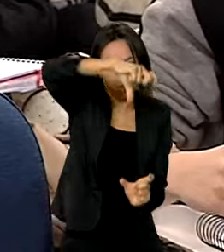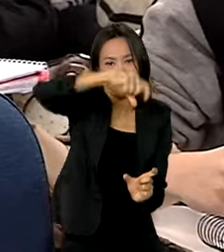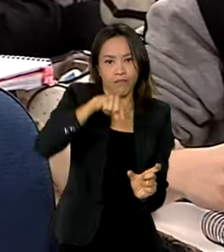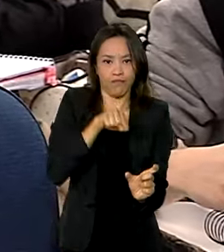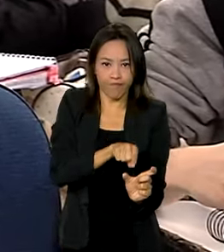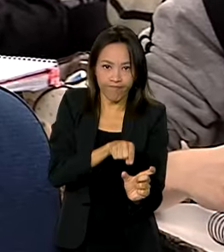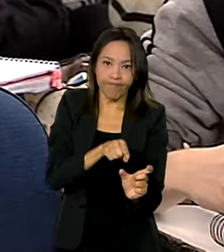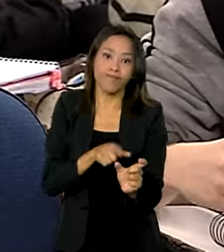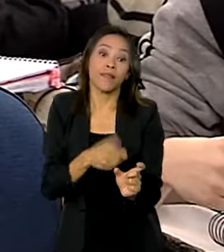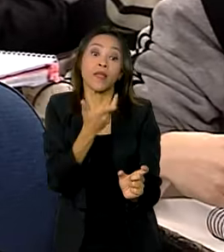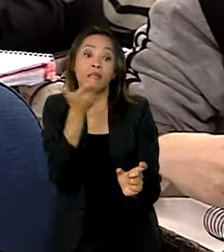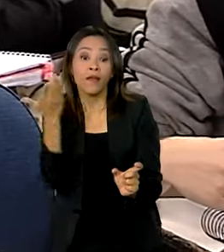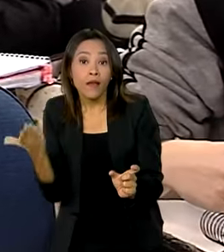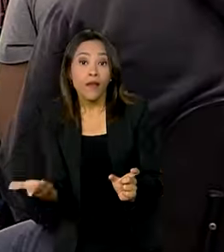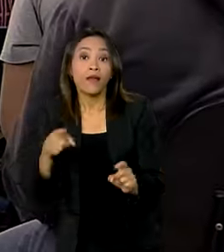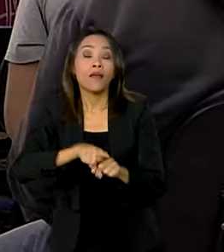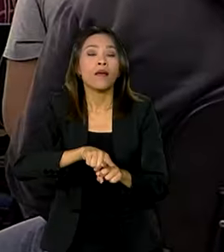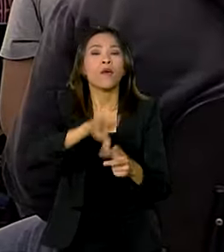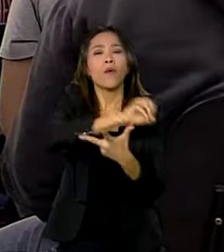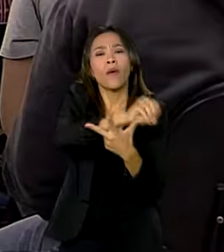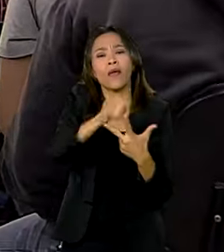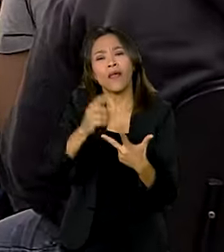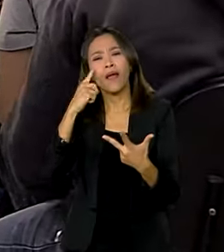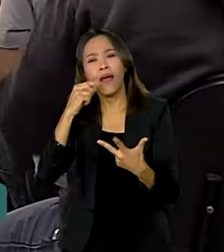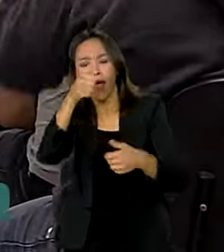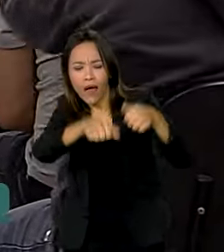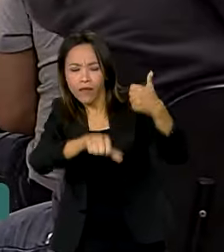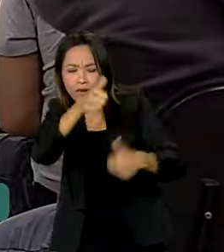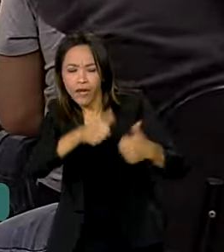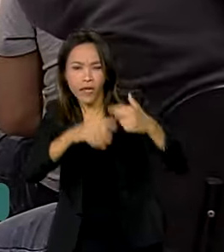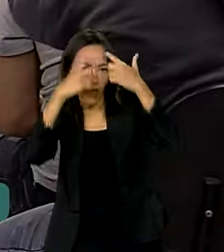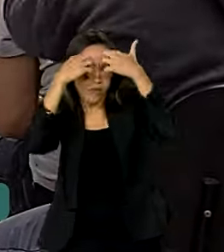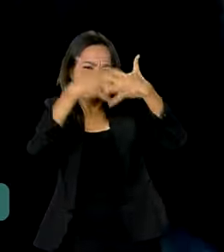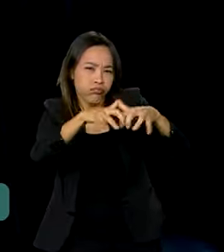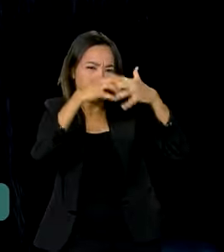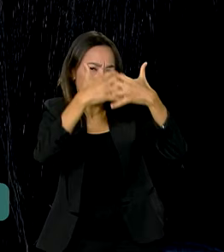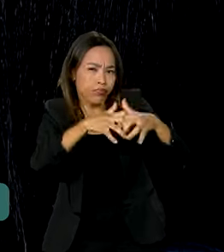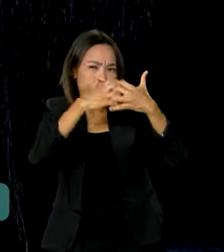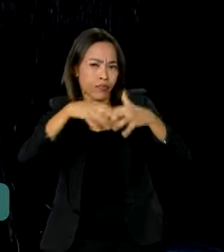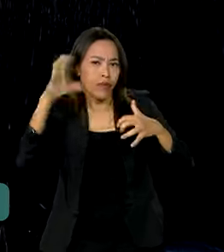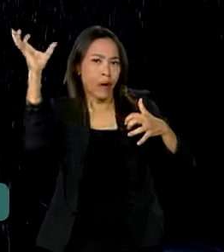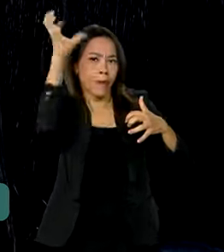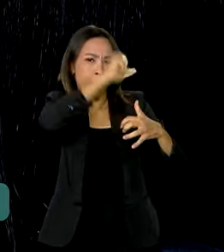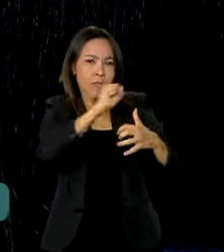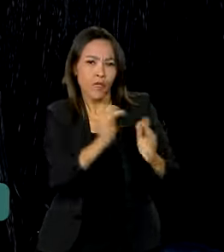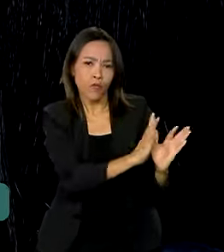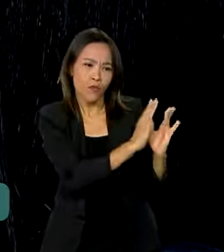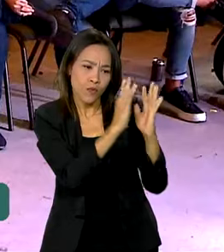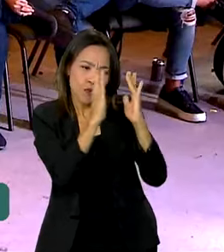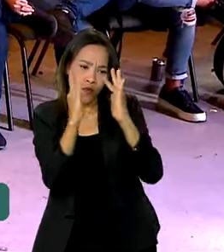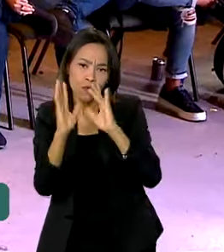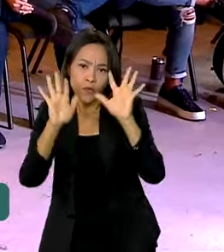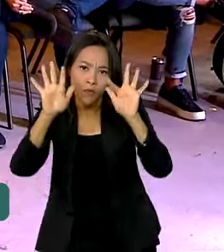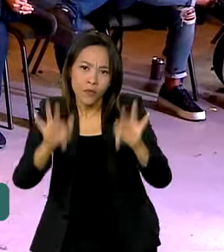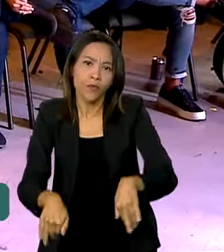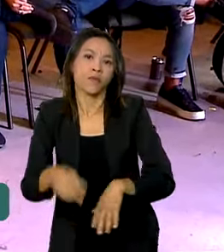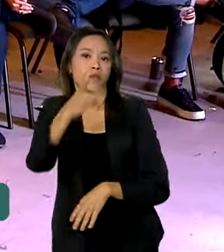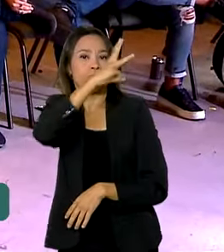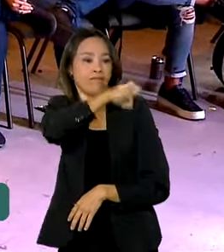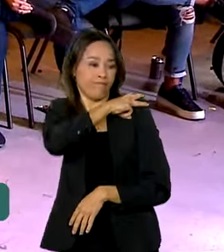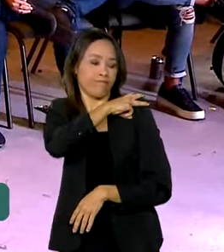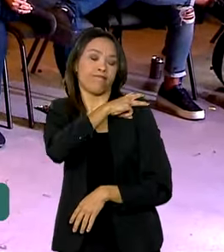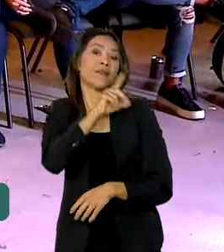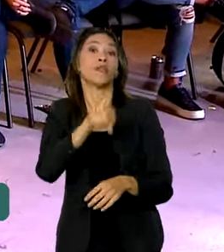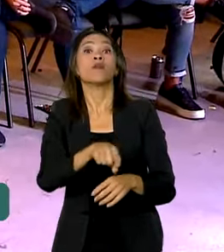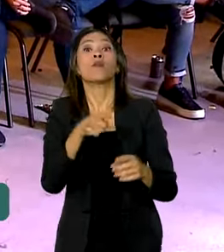Nacional do Ensino Médio avalia o desempenho escolar dos Estudantes ao término da Educação Básica ao